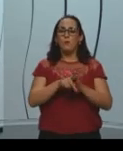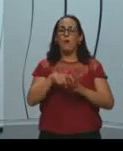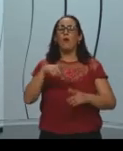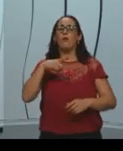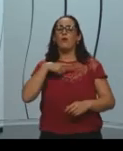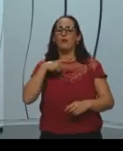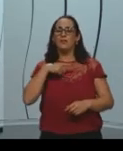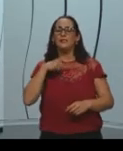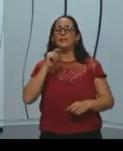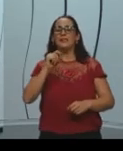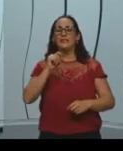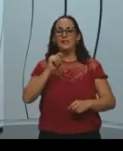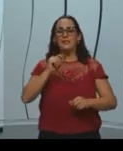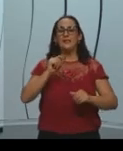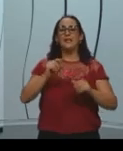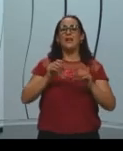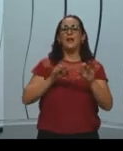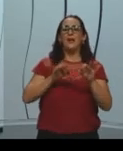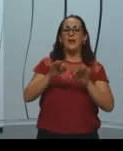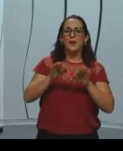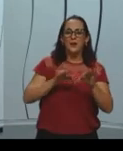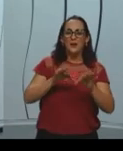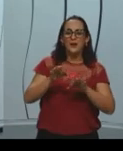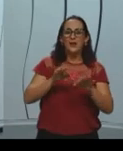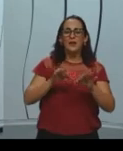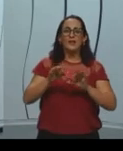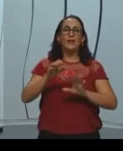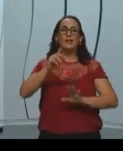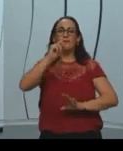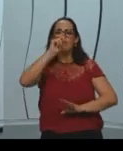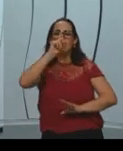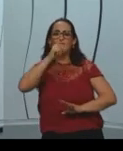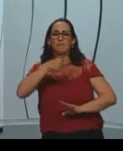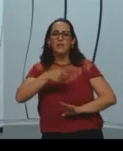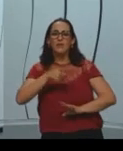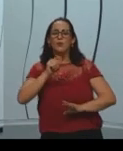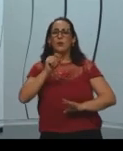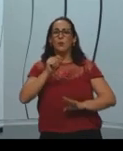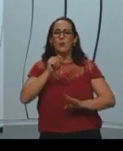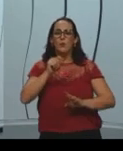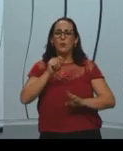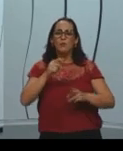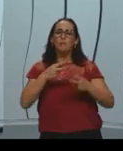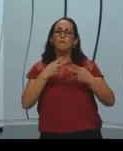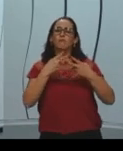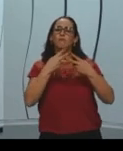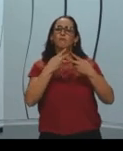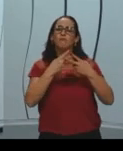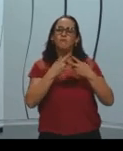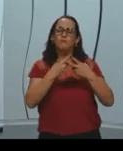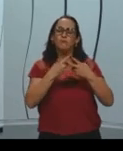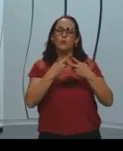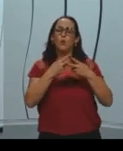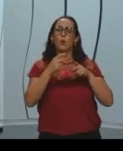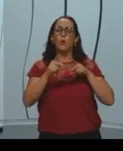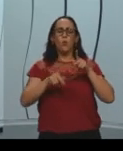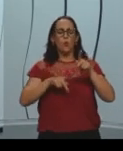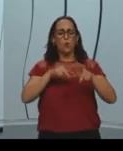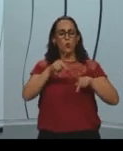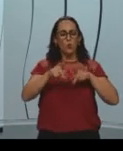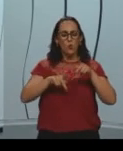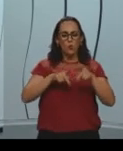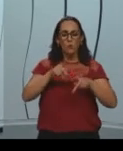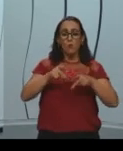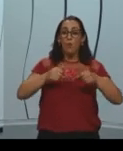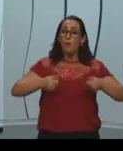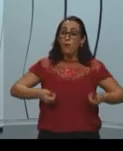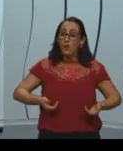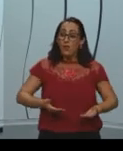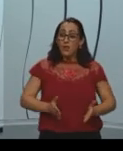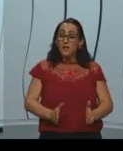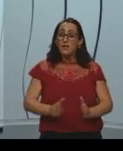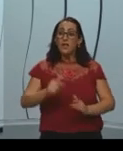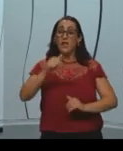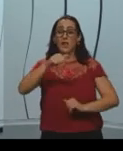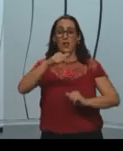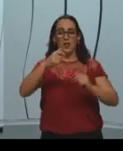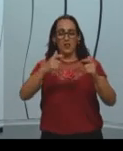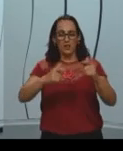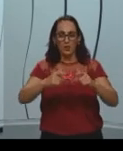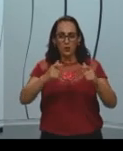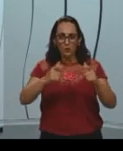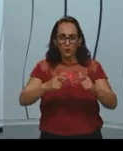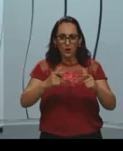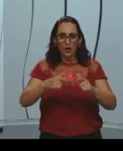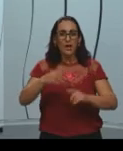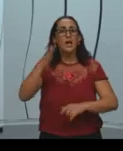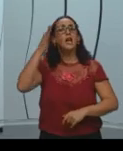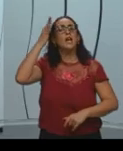que precisou, demandou aí o aprisionamento desses nativos, mas a gente tinha nativos em abundância, então entendia-se que tinha